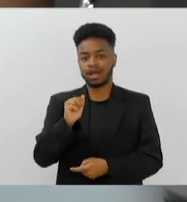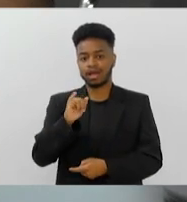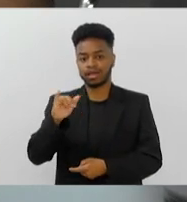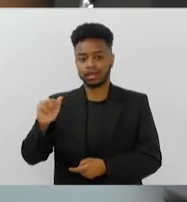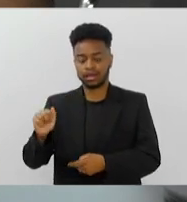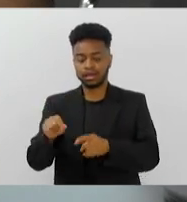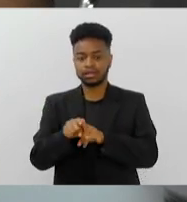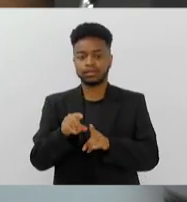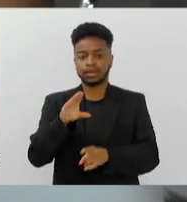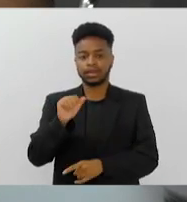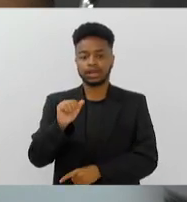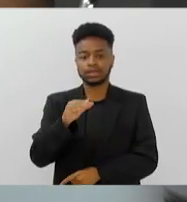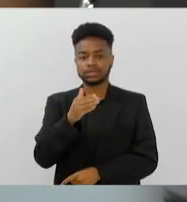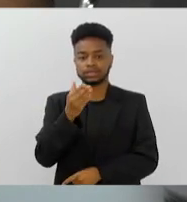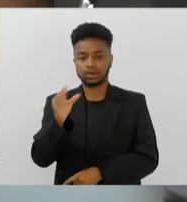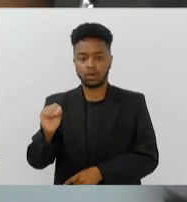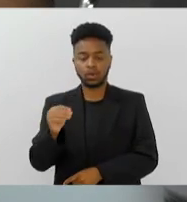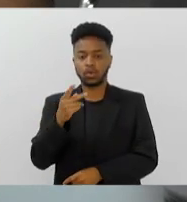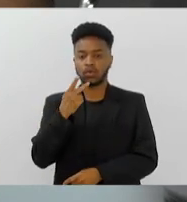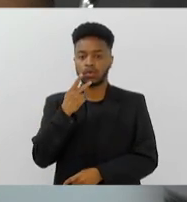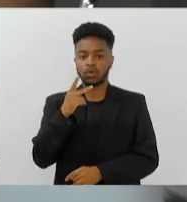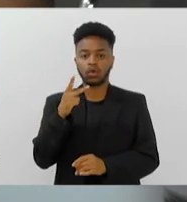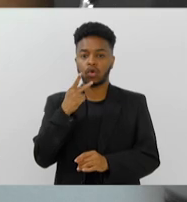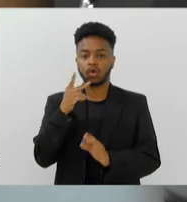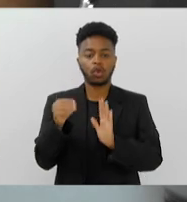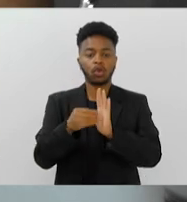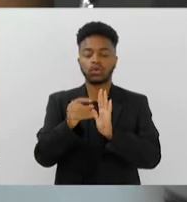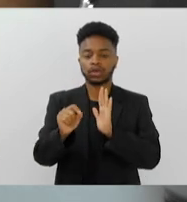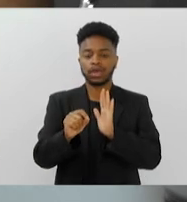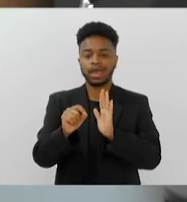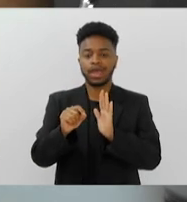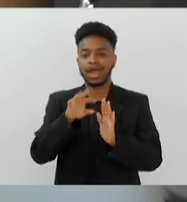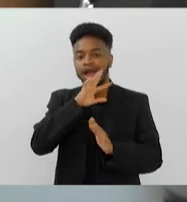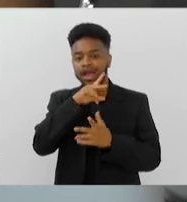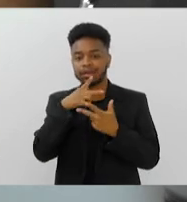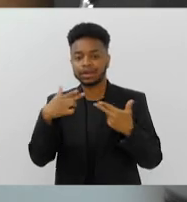colocar animais ameaçados de extinção